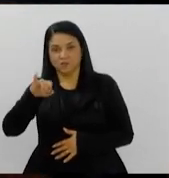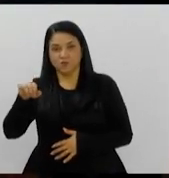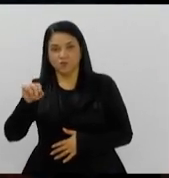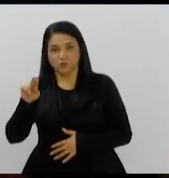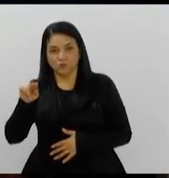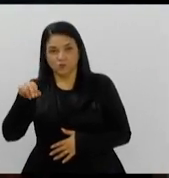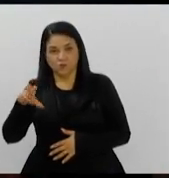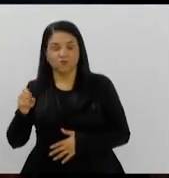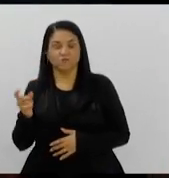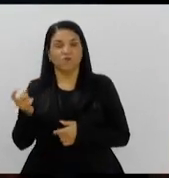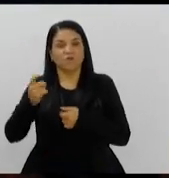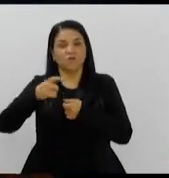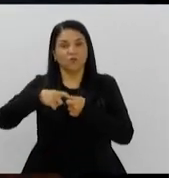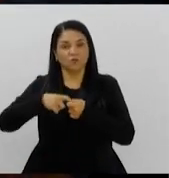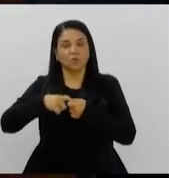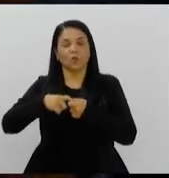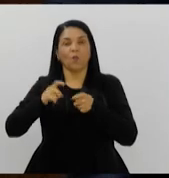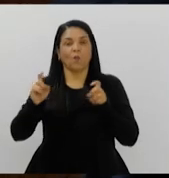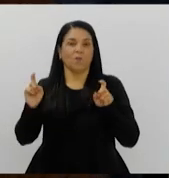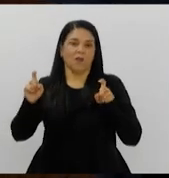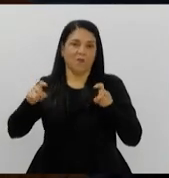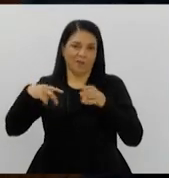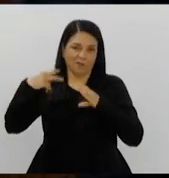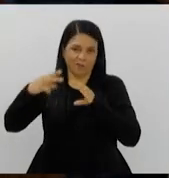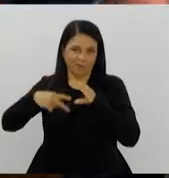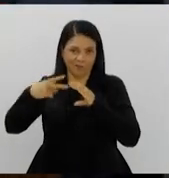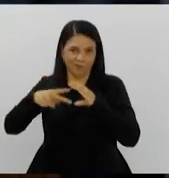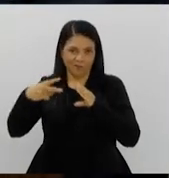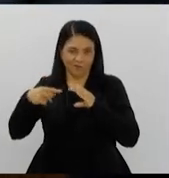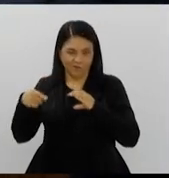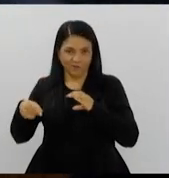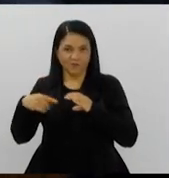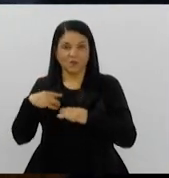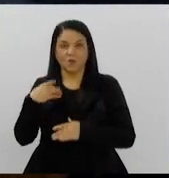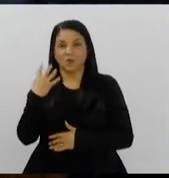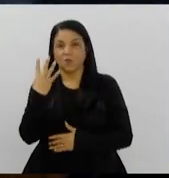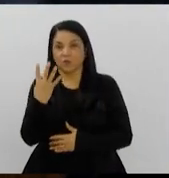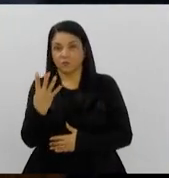Parlamento Municipal. E eu estou muito feliz que foram